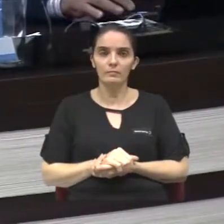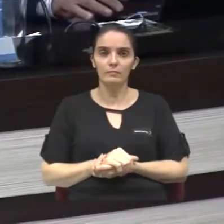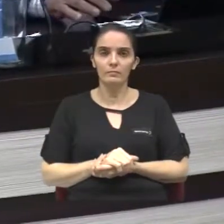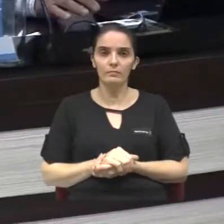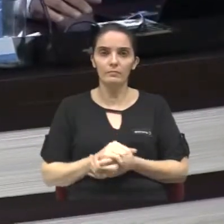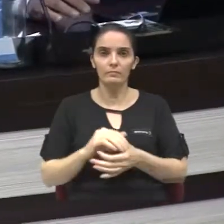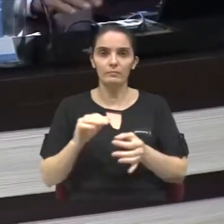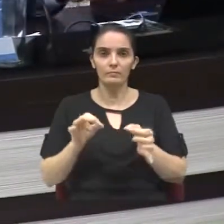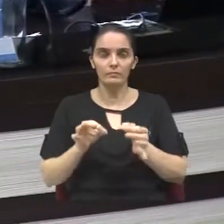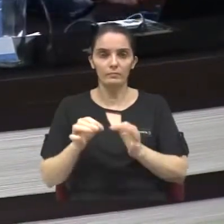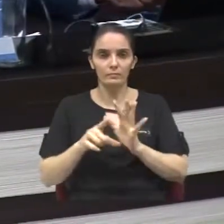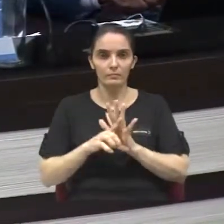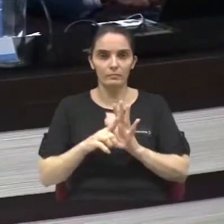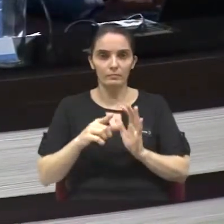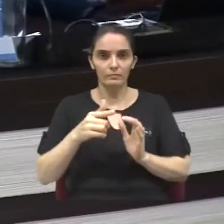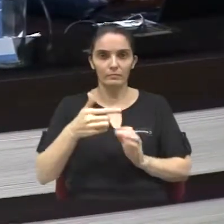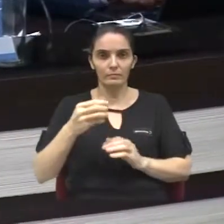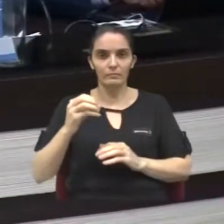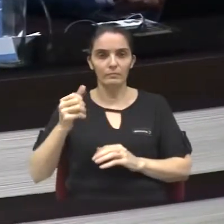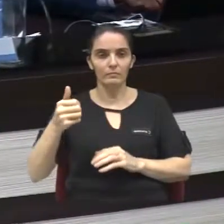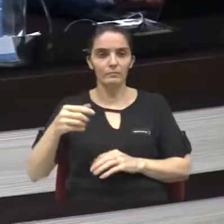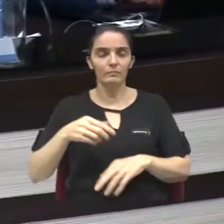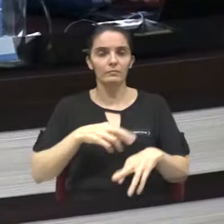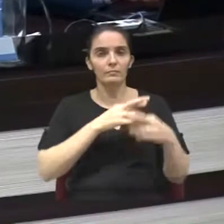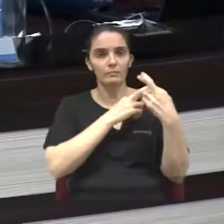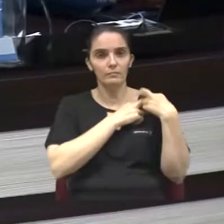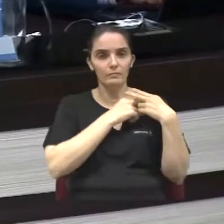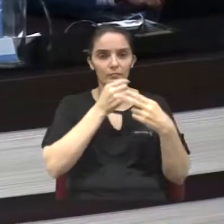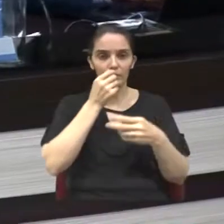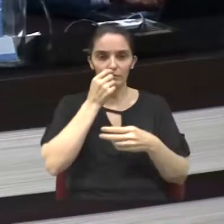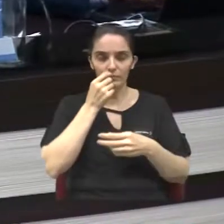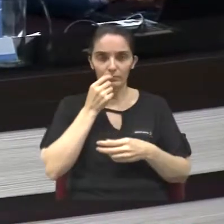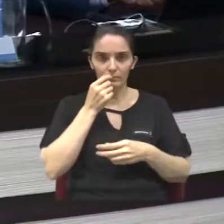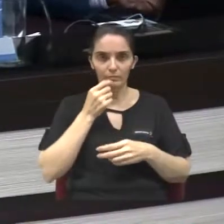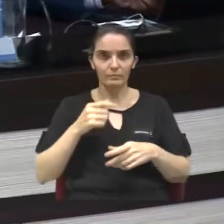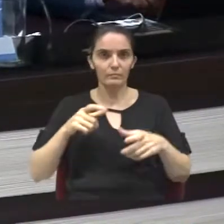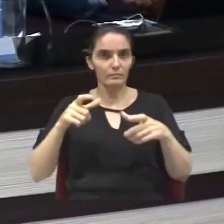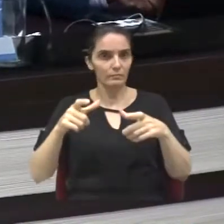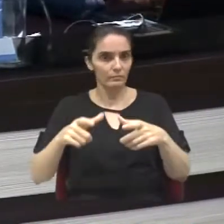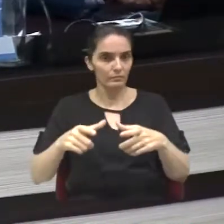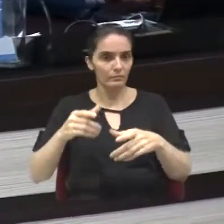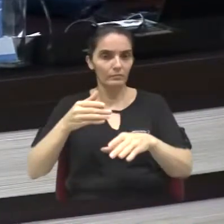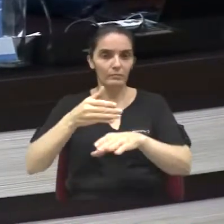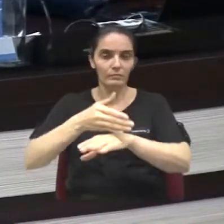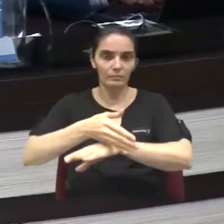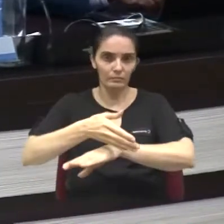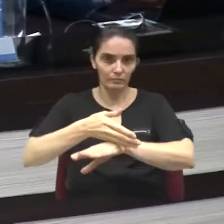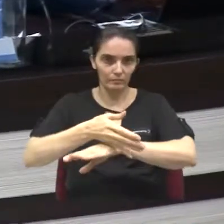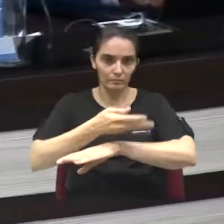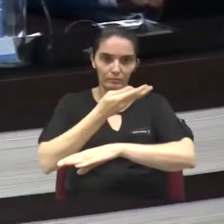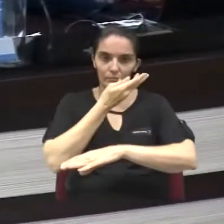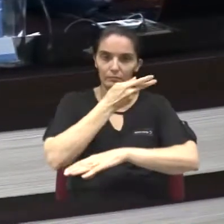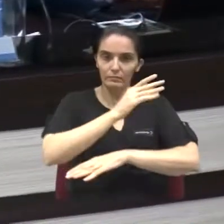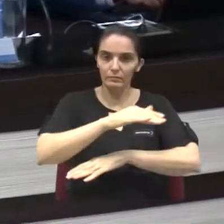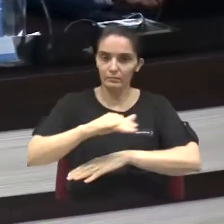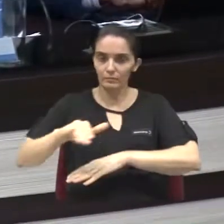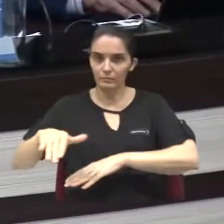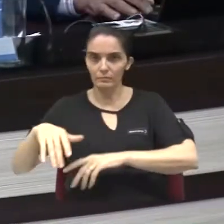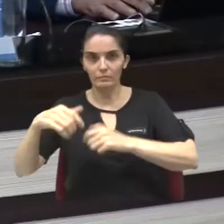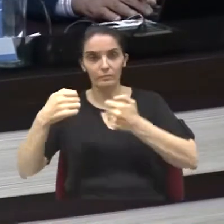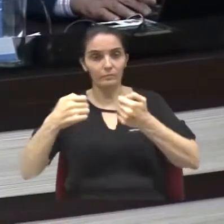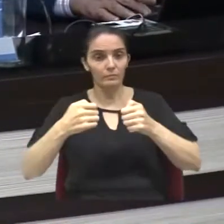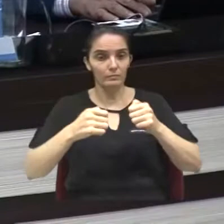Projeto de lei número 101/18, de autoria do nobre vereador Estevão Nogueira, que dispõe sobre a inclusão em locais de